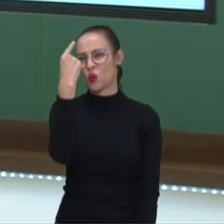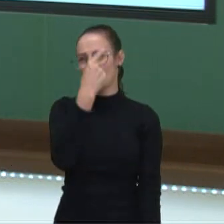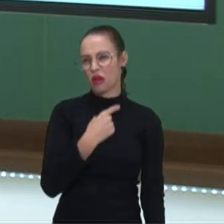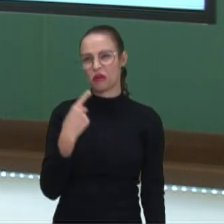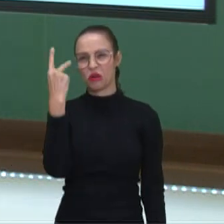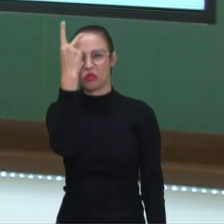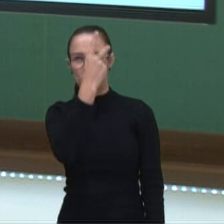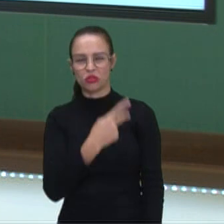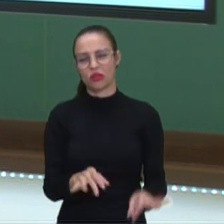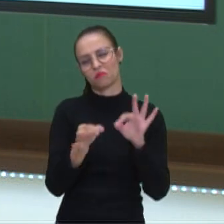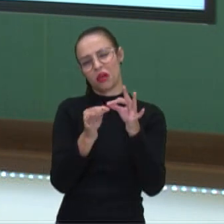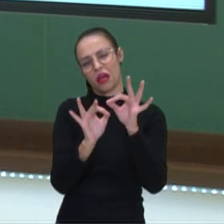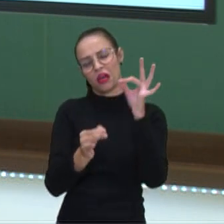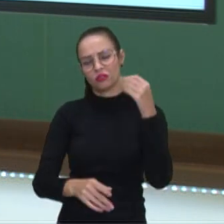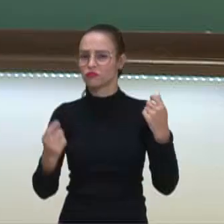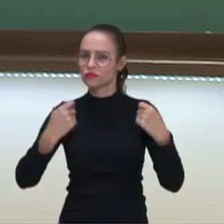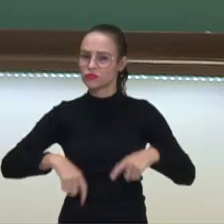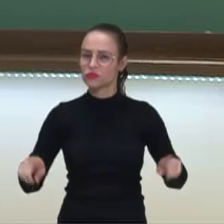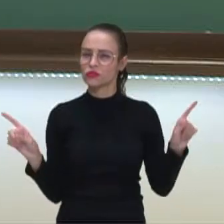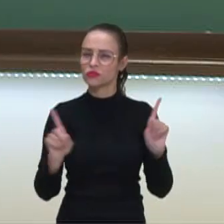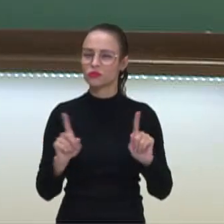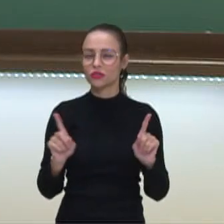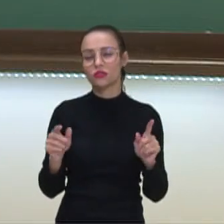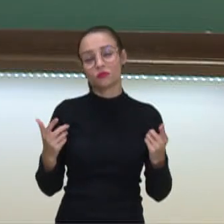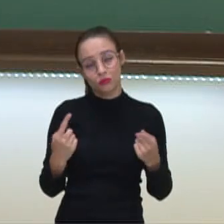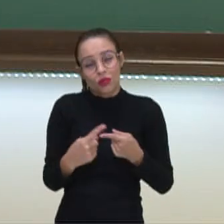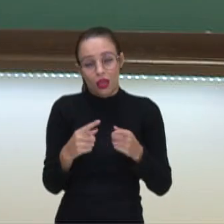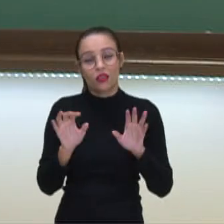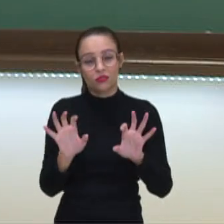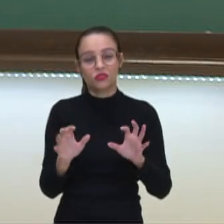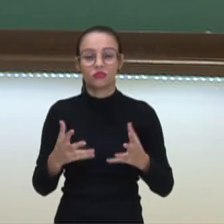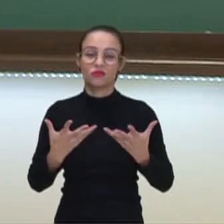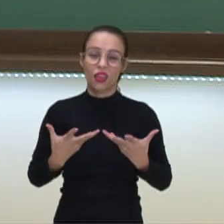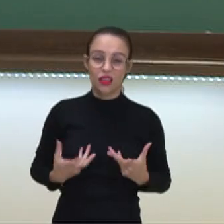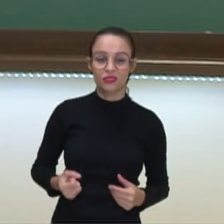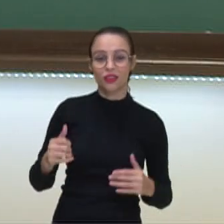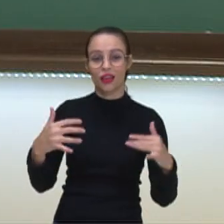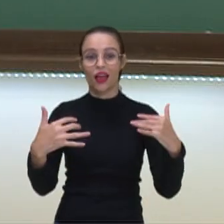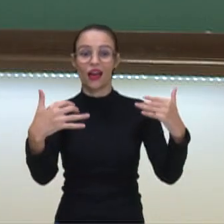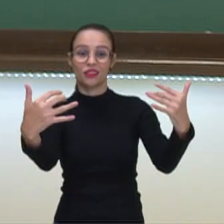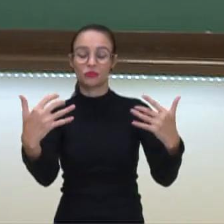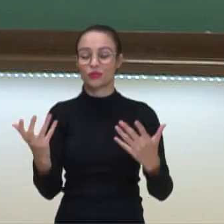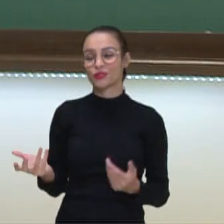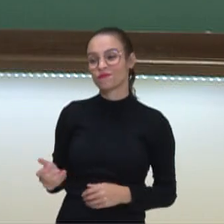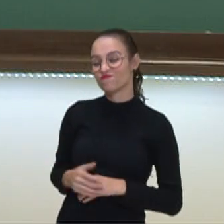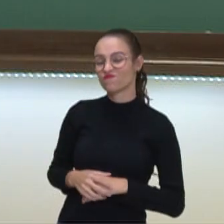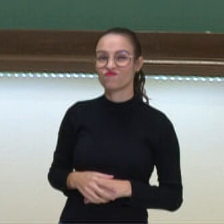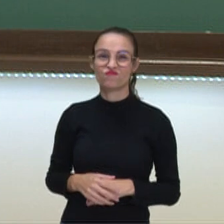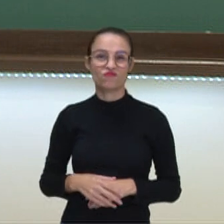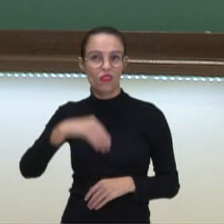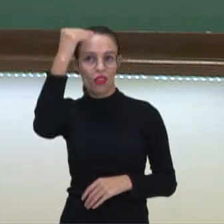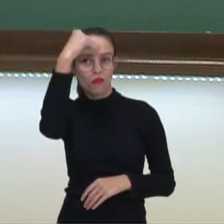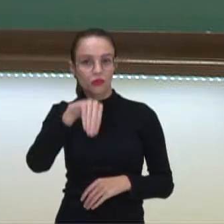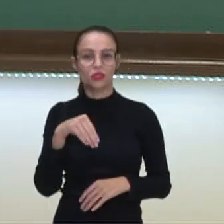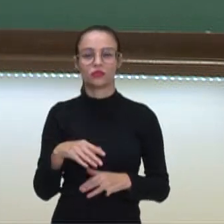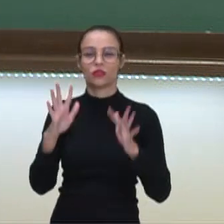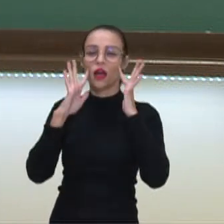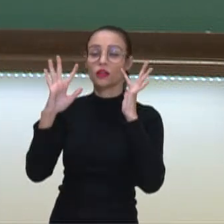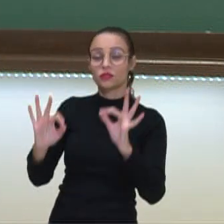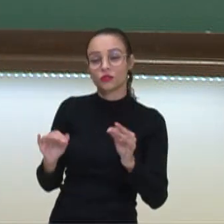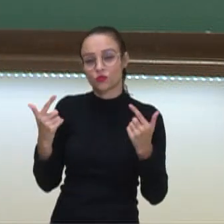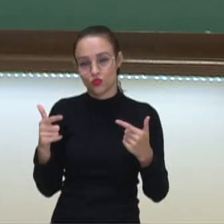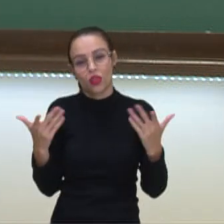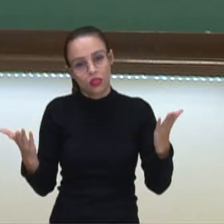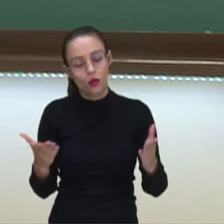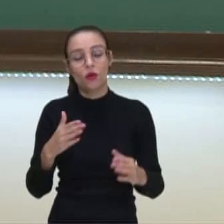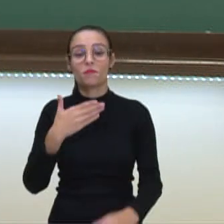fazendo um discurso, né? Ele acaba se tornando cansativo, as pessoas acabam, né, deixando de prestar atenção. Então, um discurso